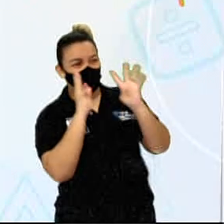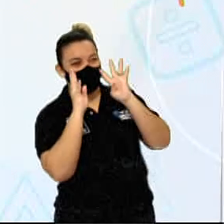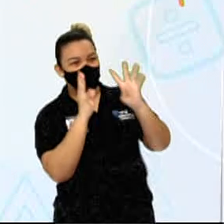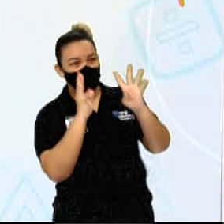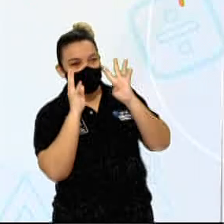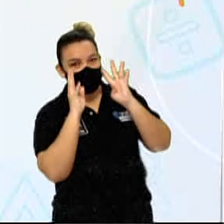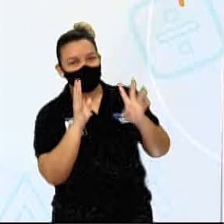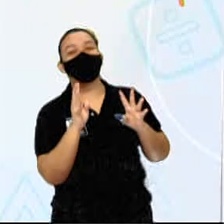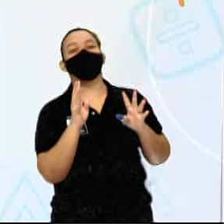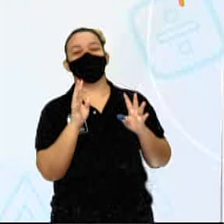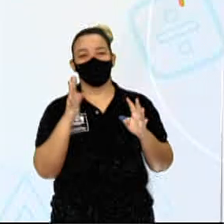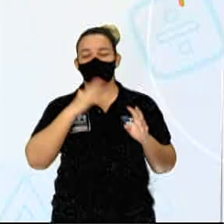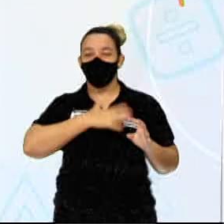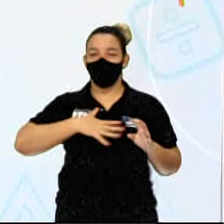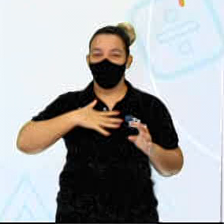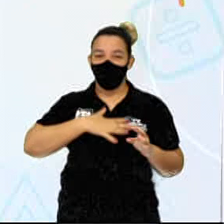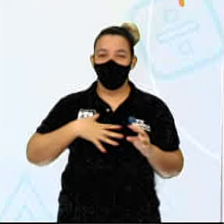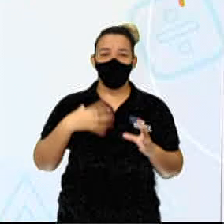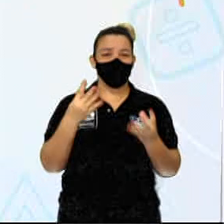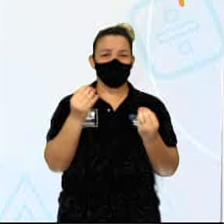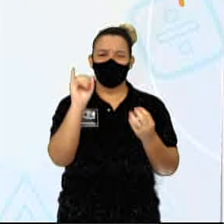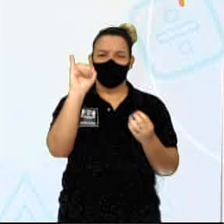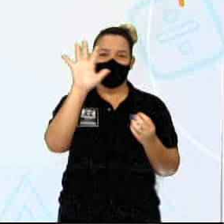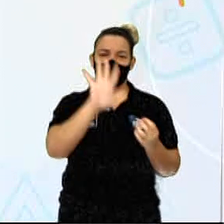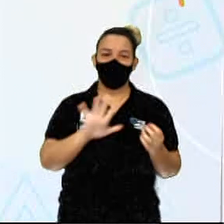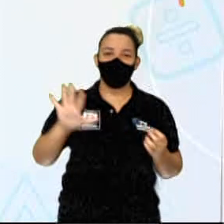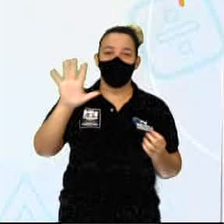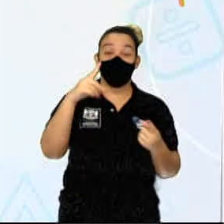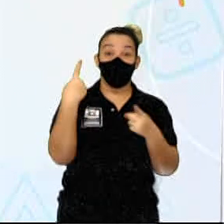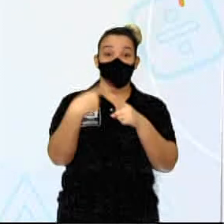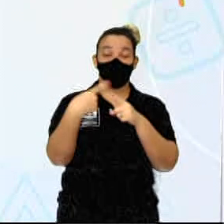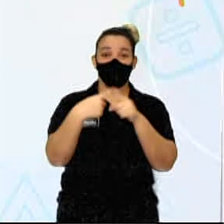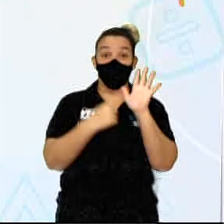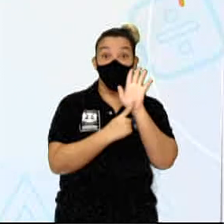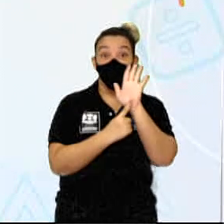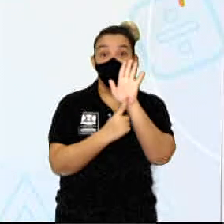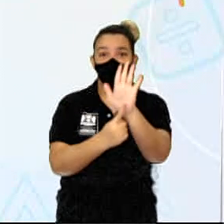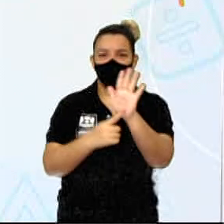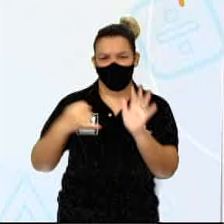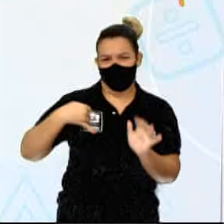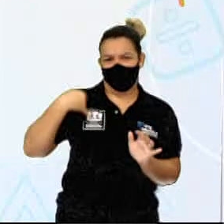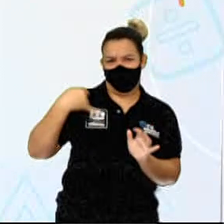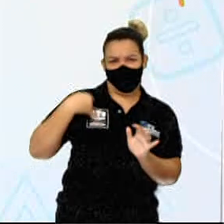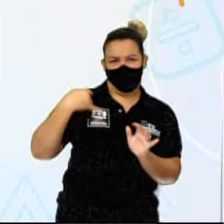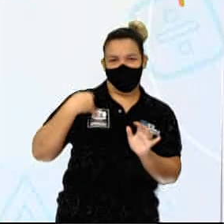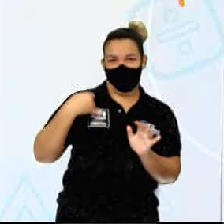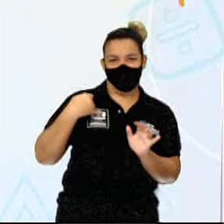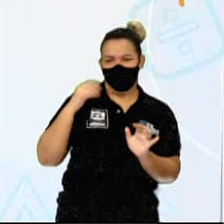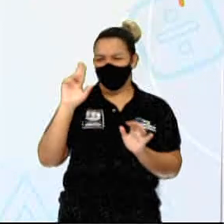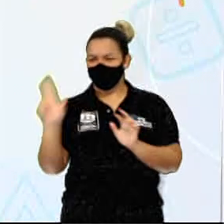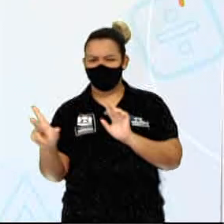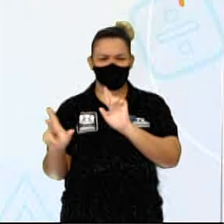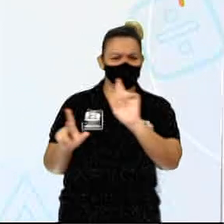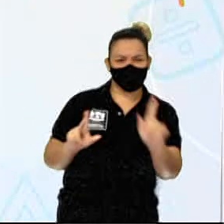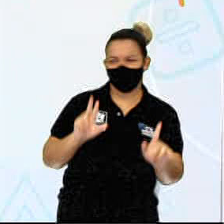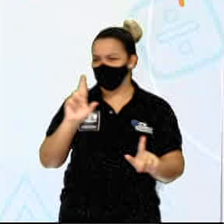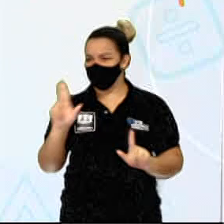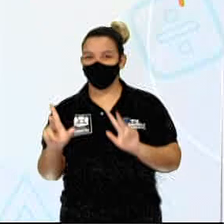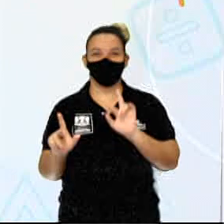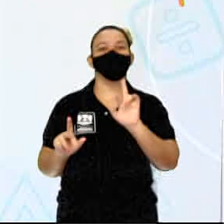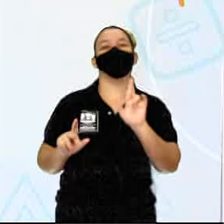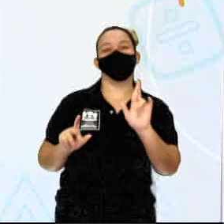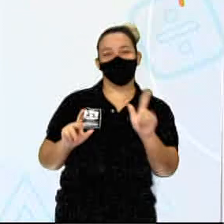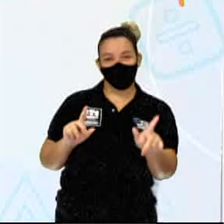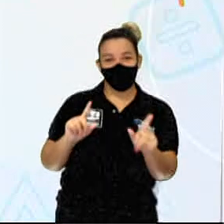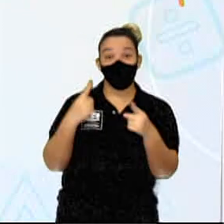muito dessa imagem porque ela nos mostra a faixa etária, que não há limite de faixa etária para gostar,